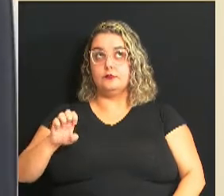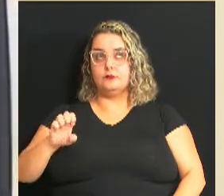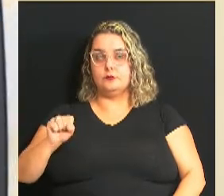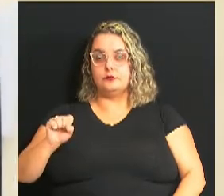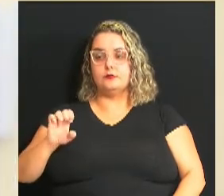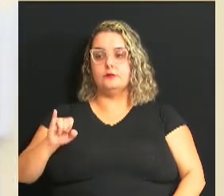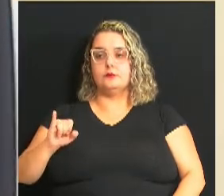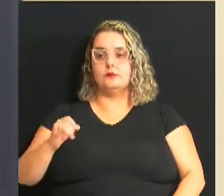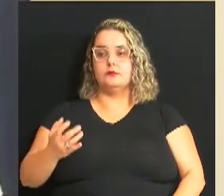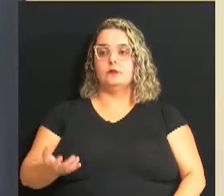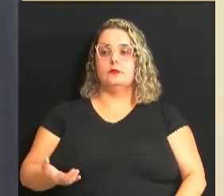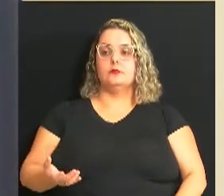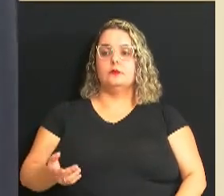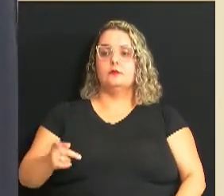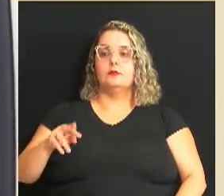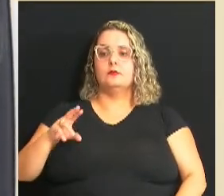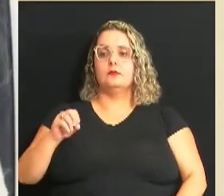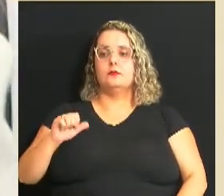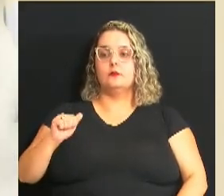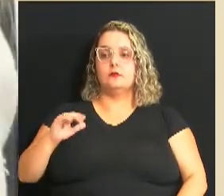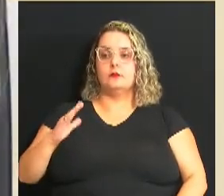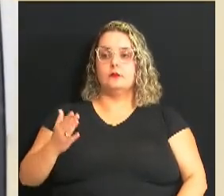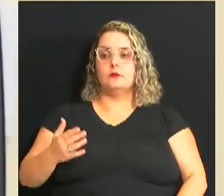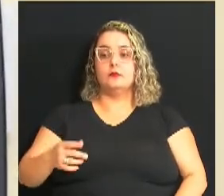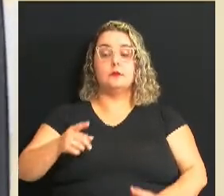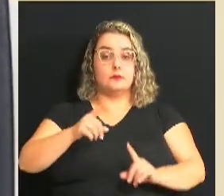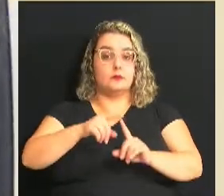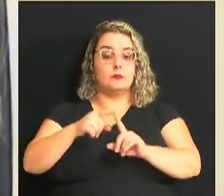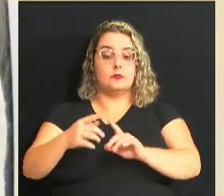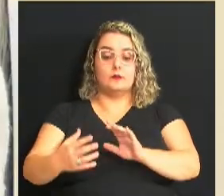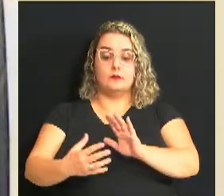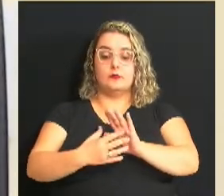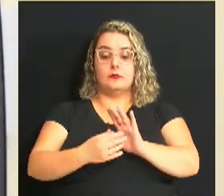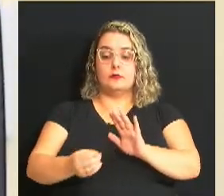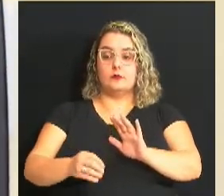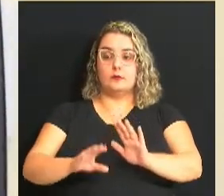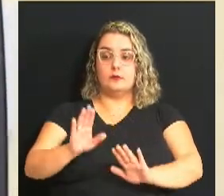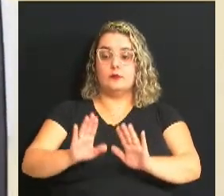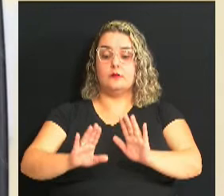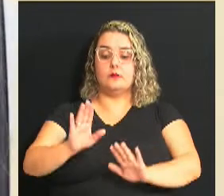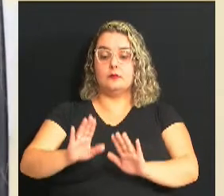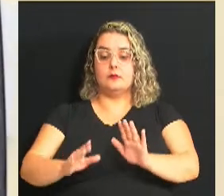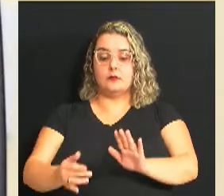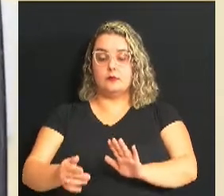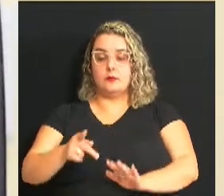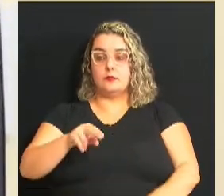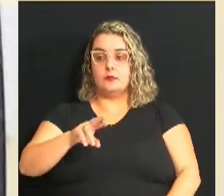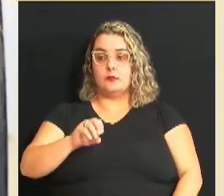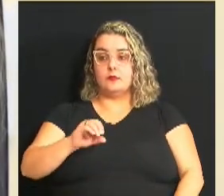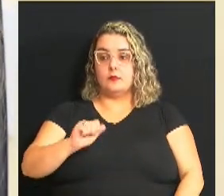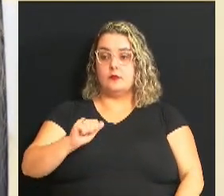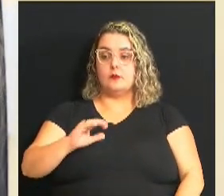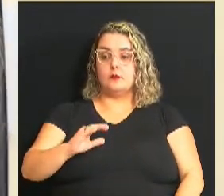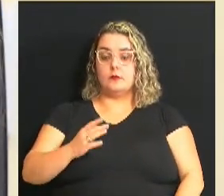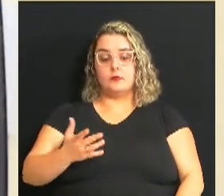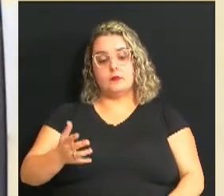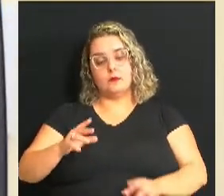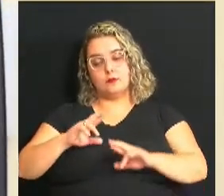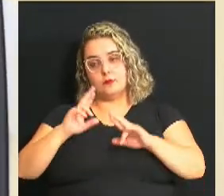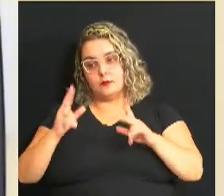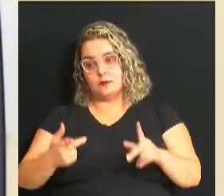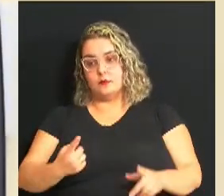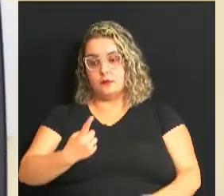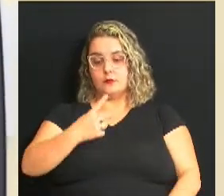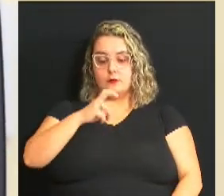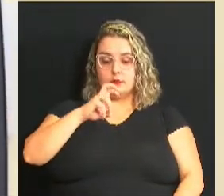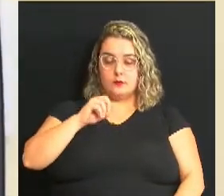esses PROACs e tudo mais, mas a gente precisa estar integrado, porque eles têm características diferentes. Eles têm um teatro de 150 lugares, a